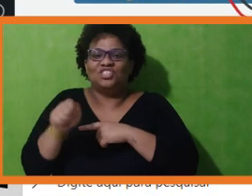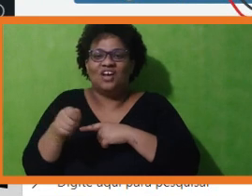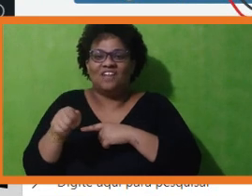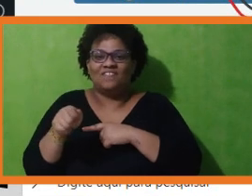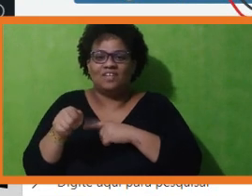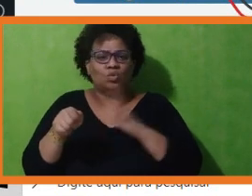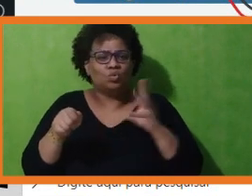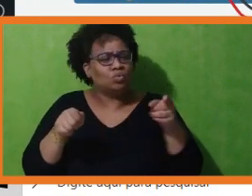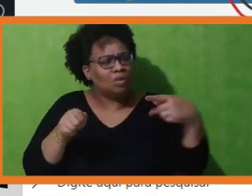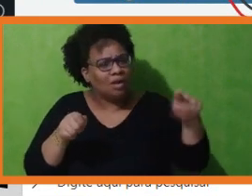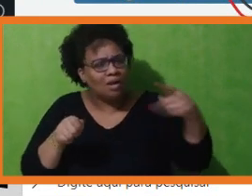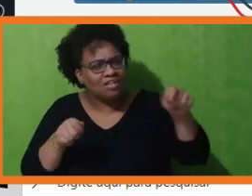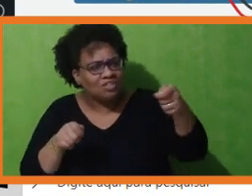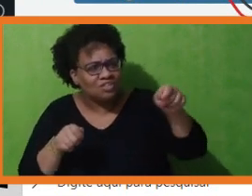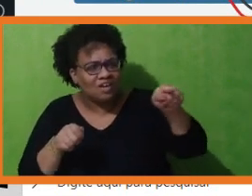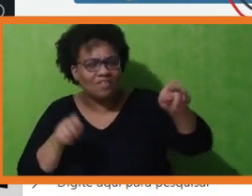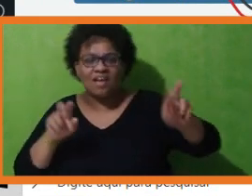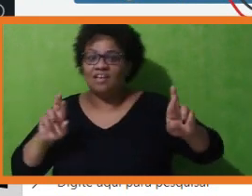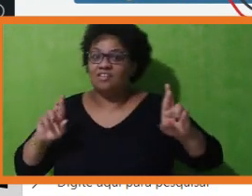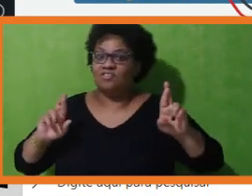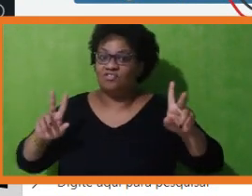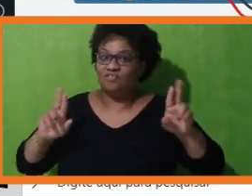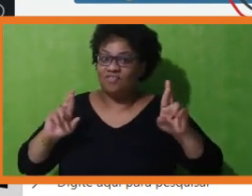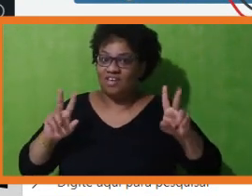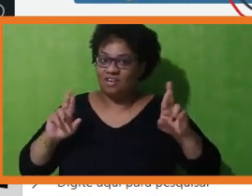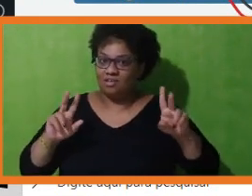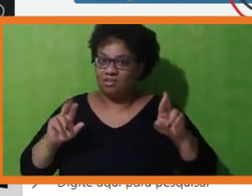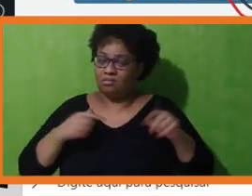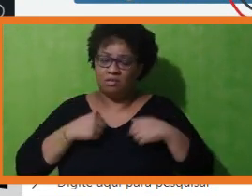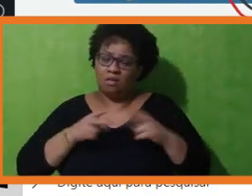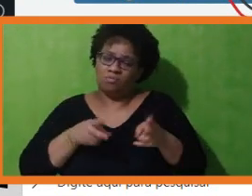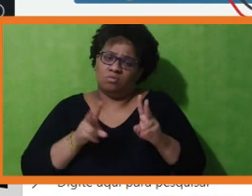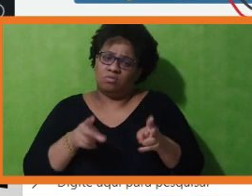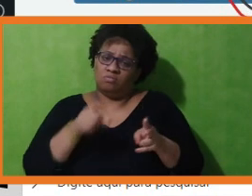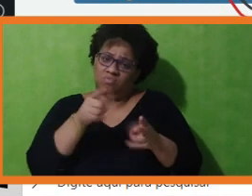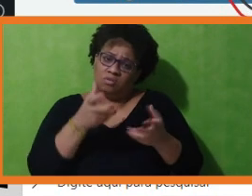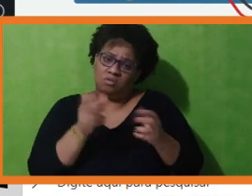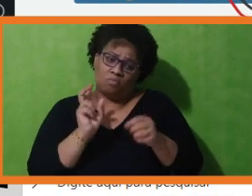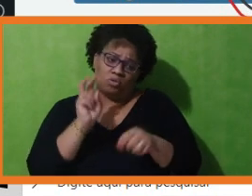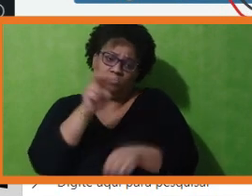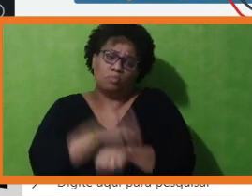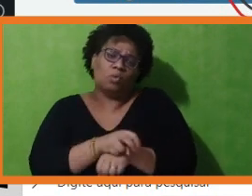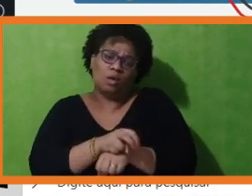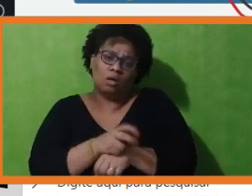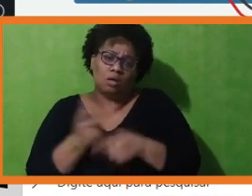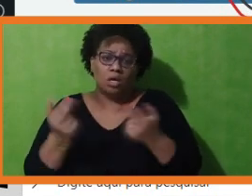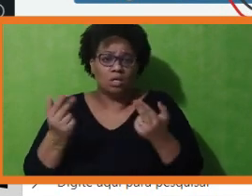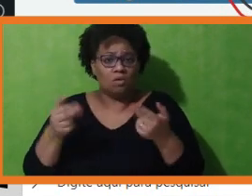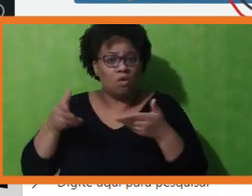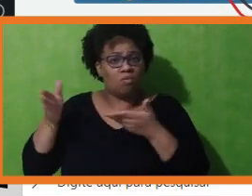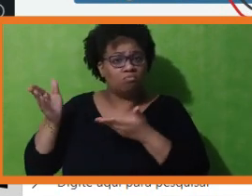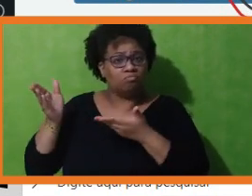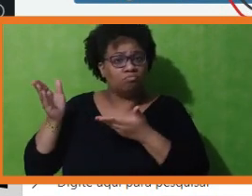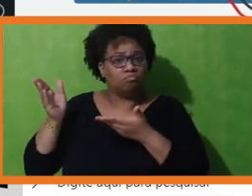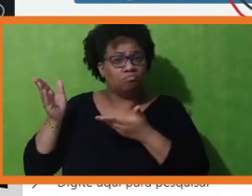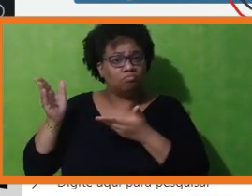Então tudo que vem na chave lá, ele já entende como um comando diferente. Eu normalmente faço isso, se você quiser você pode pular a linha. Igual